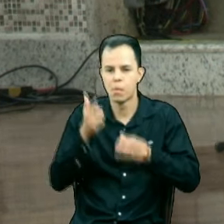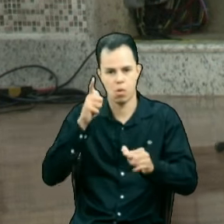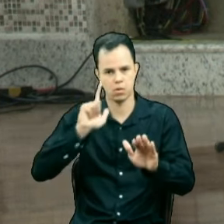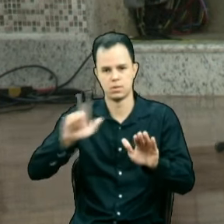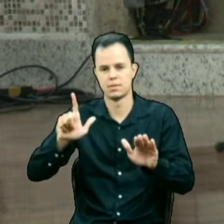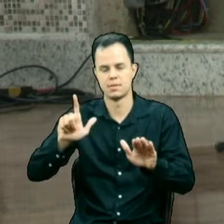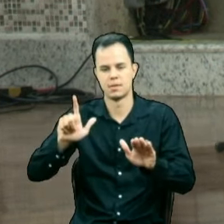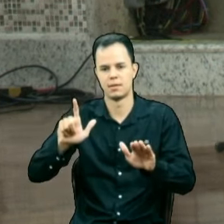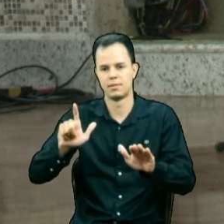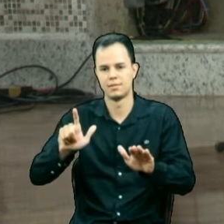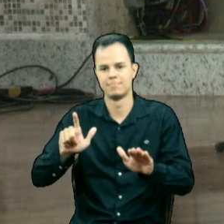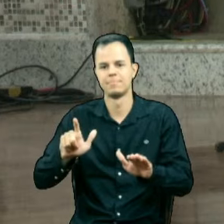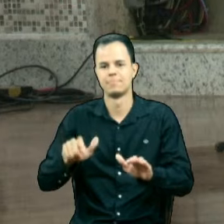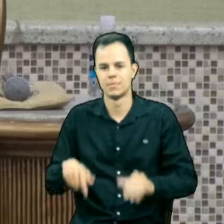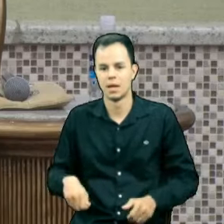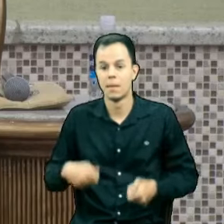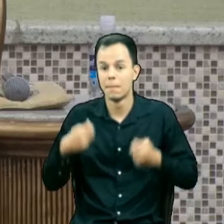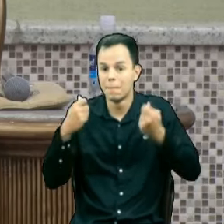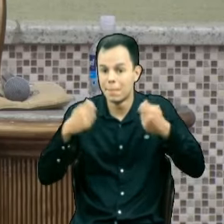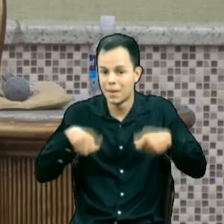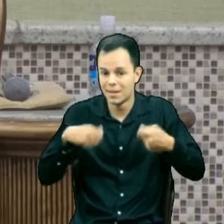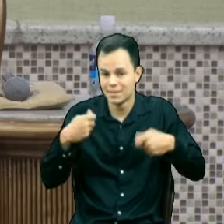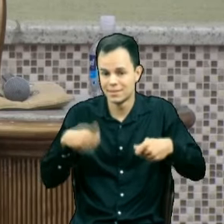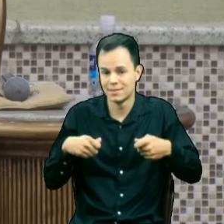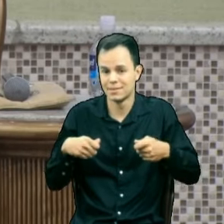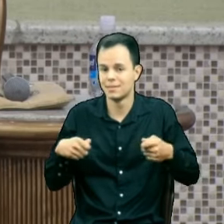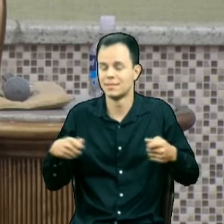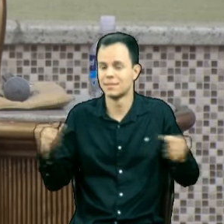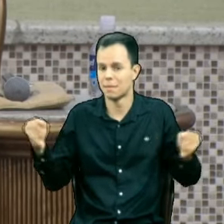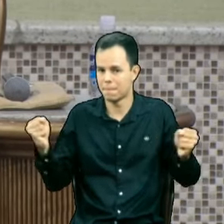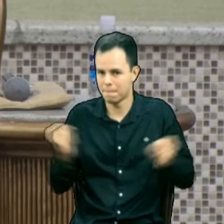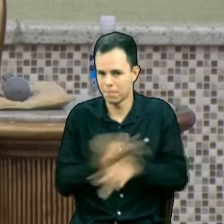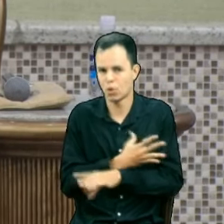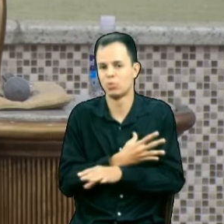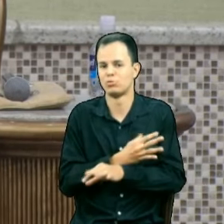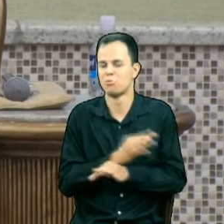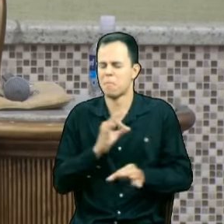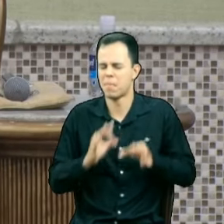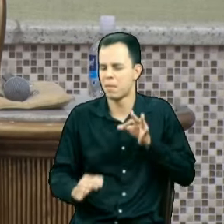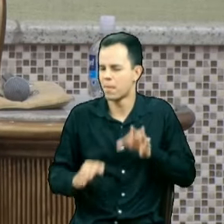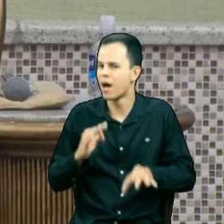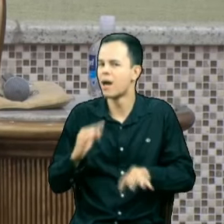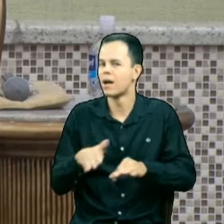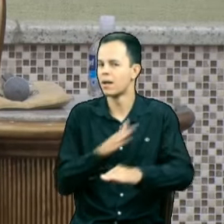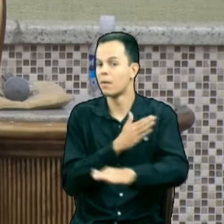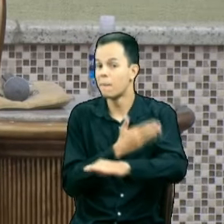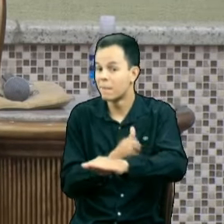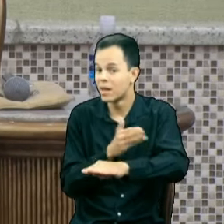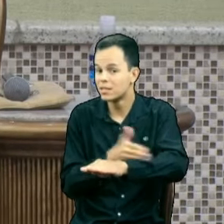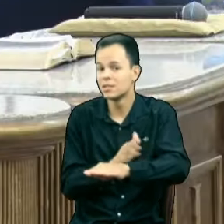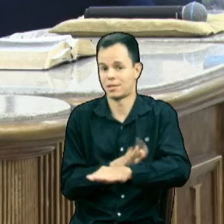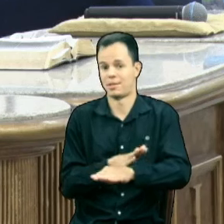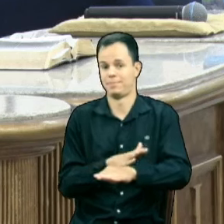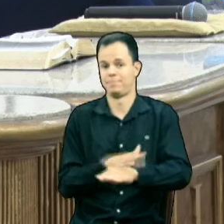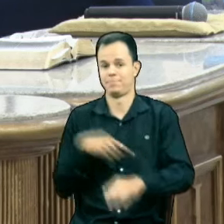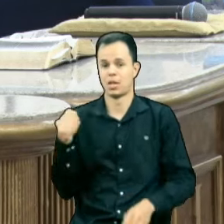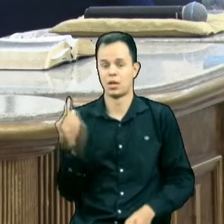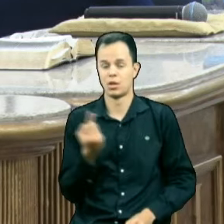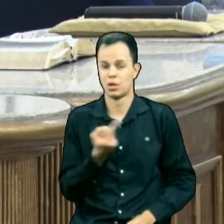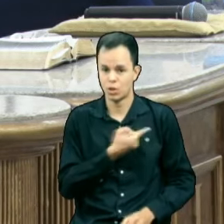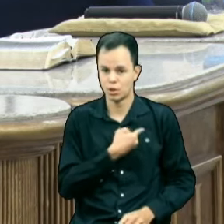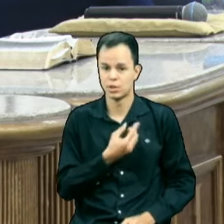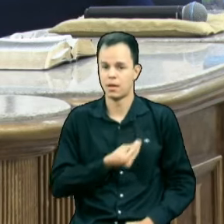o que Paulo viveu homens de verão Quantos homens de Deus tiveram visões extraordinária experiência eles não